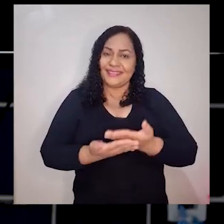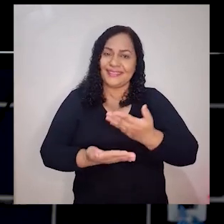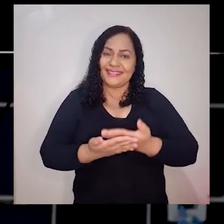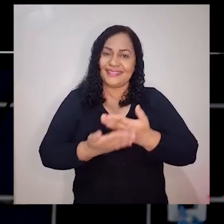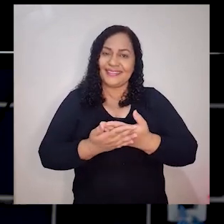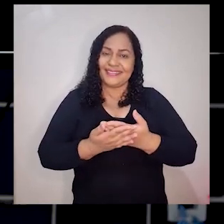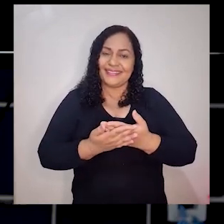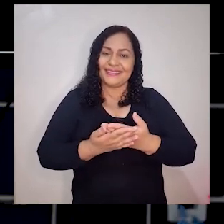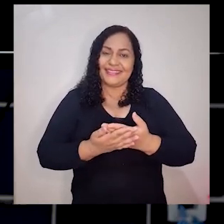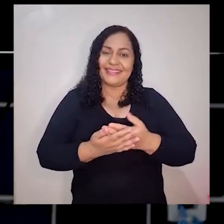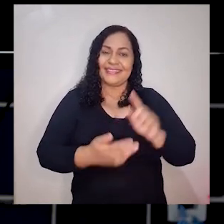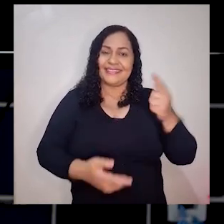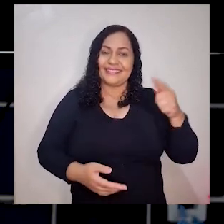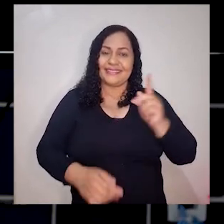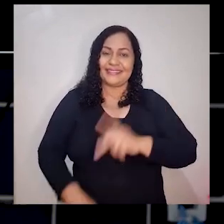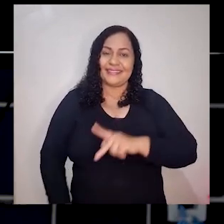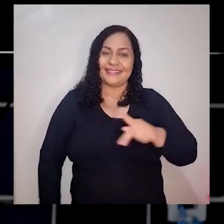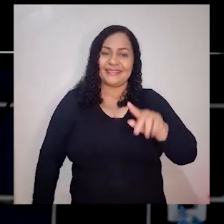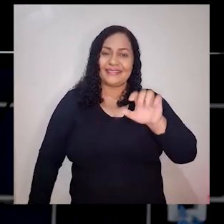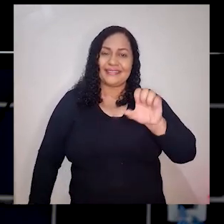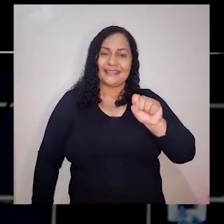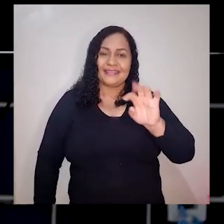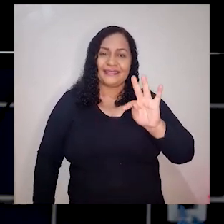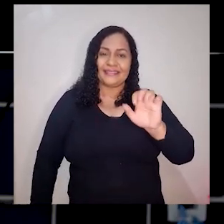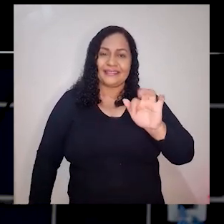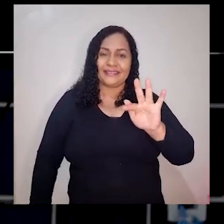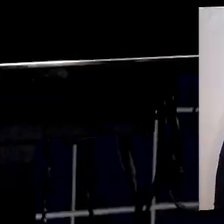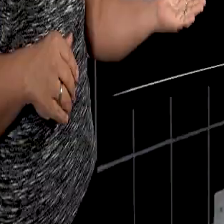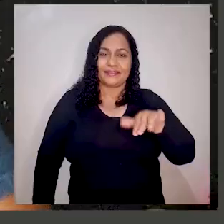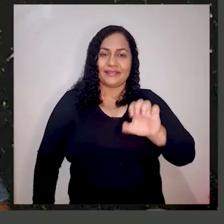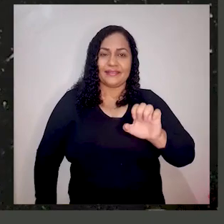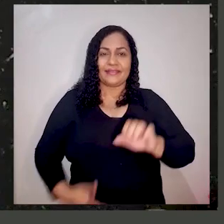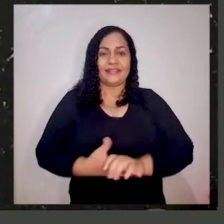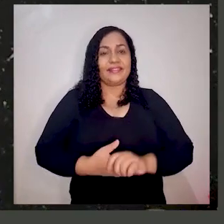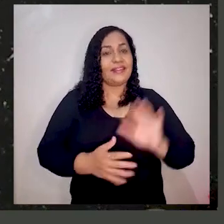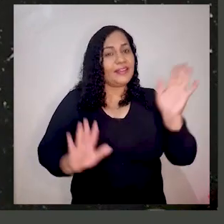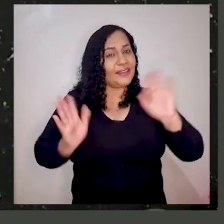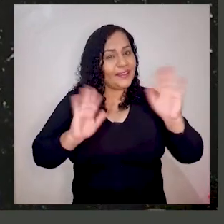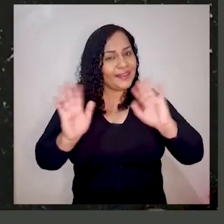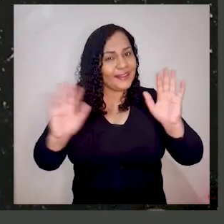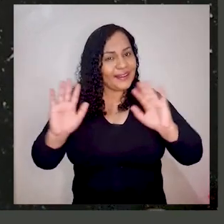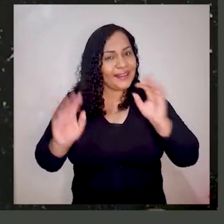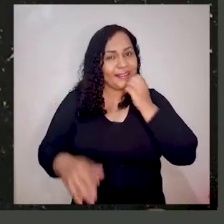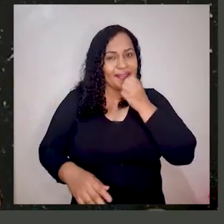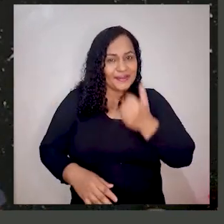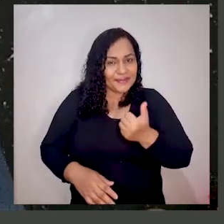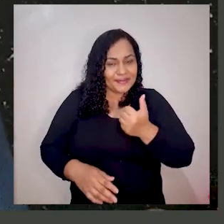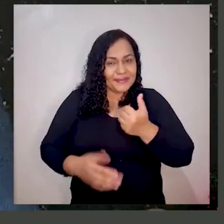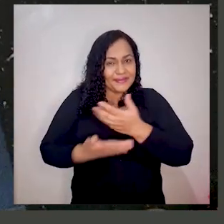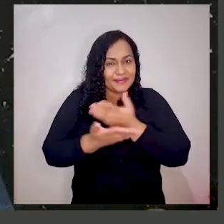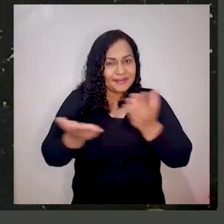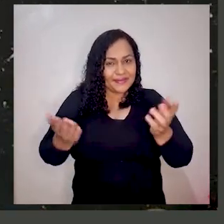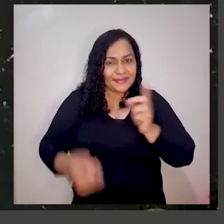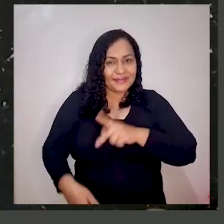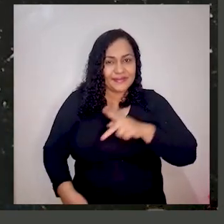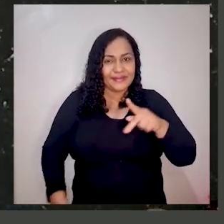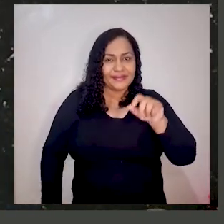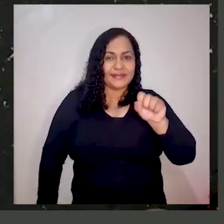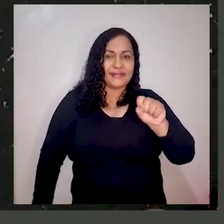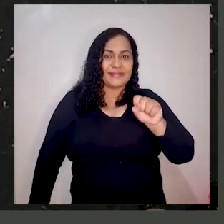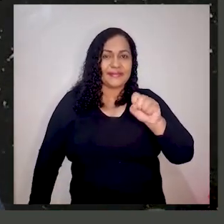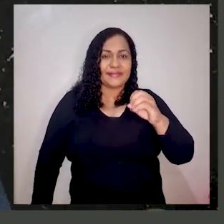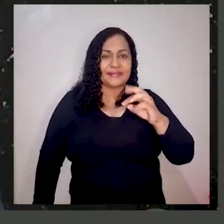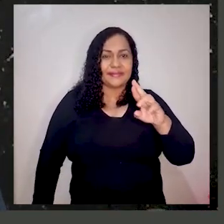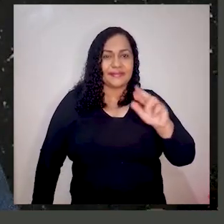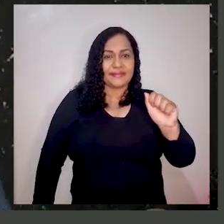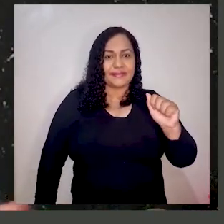agora com a aula de Geografia da professora Stephanie Sorrar. Olá pessoal, tudo bem com vocês? Professora Sorrar aqui para mais